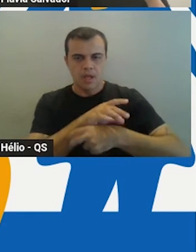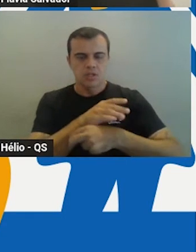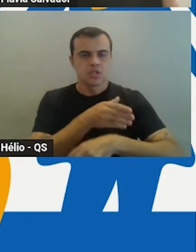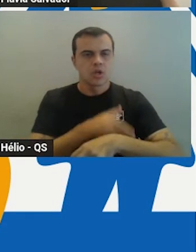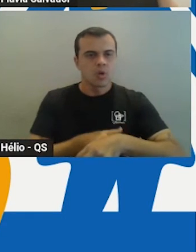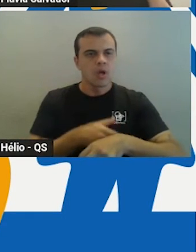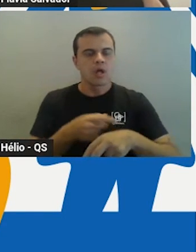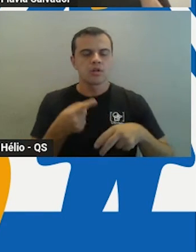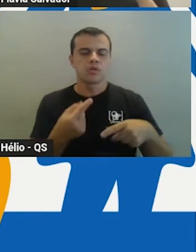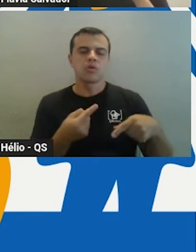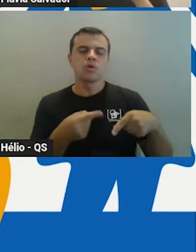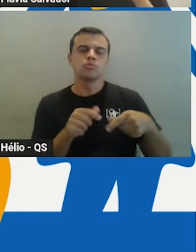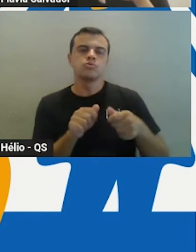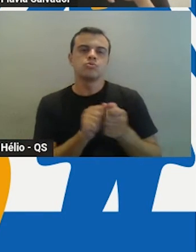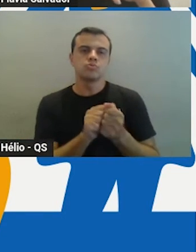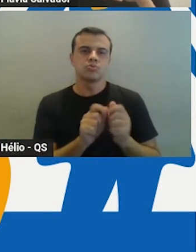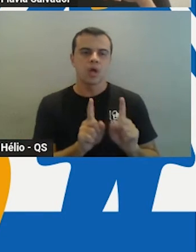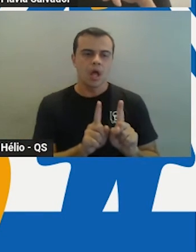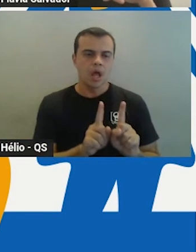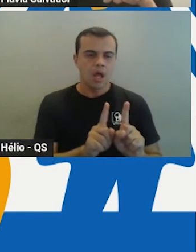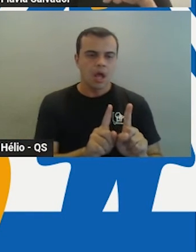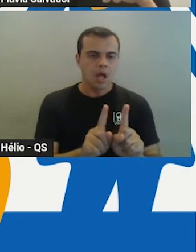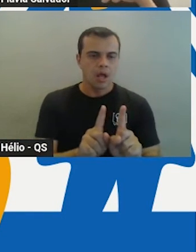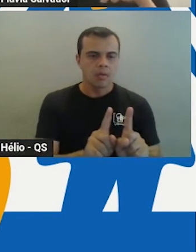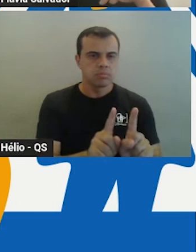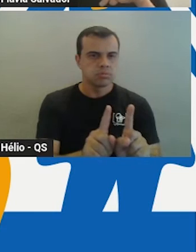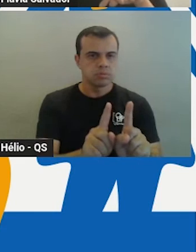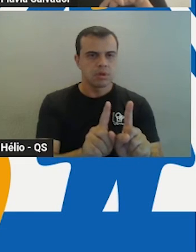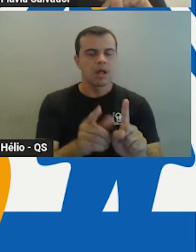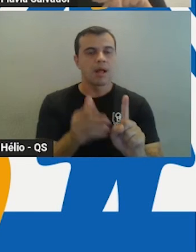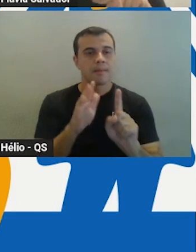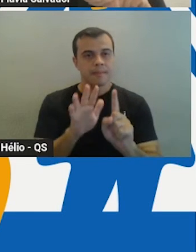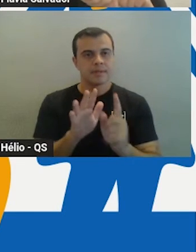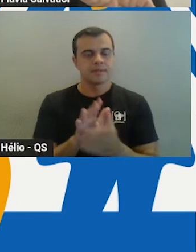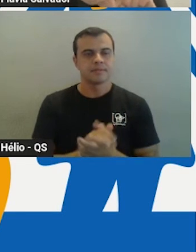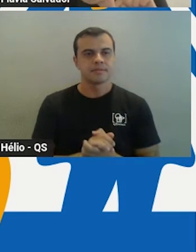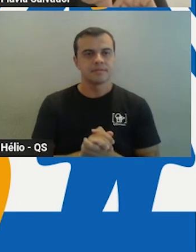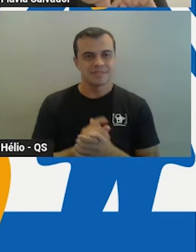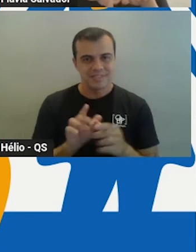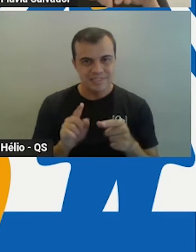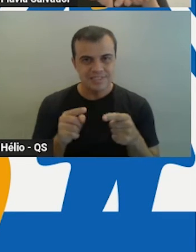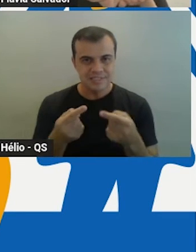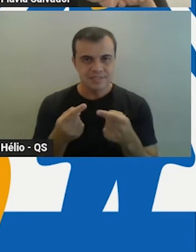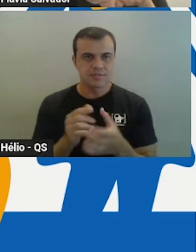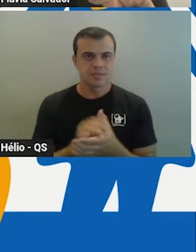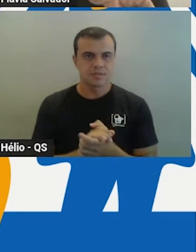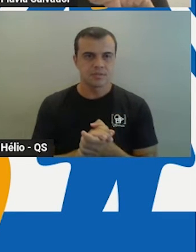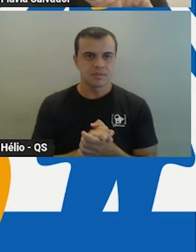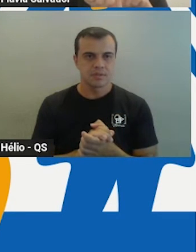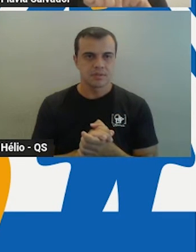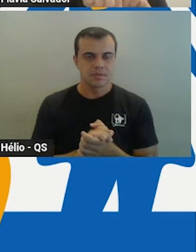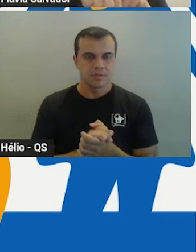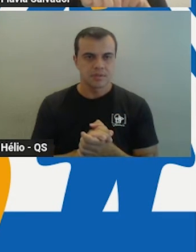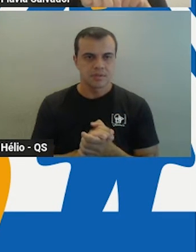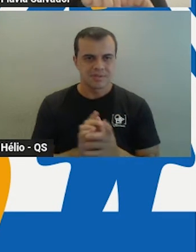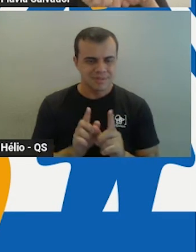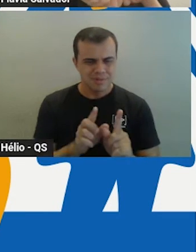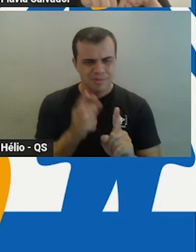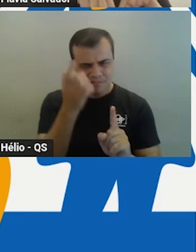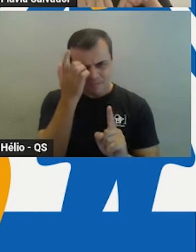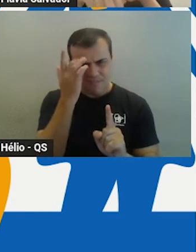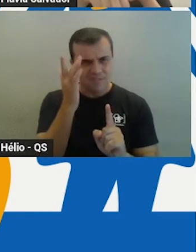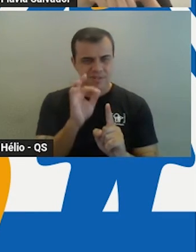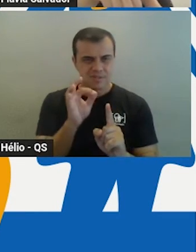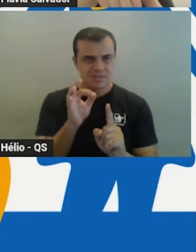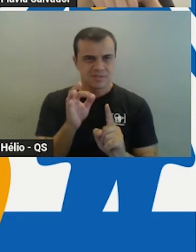dois coelhinhos vão juntinhos passar pelo caminho, mas o desafio está aí. Esse caminho não é um caminhozinho fácil. É